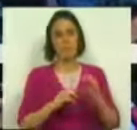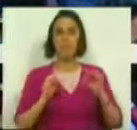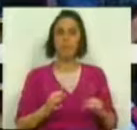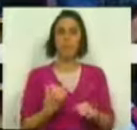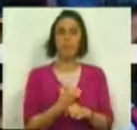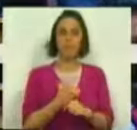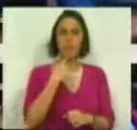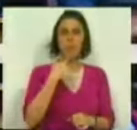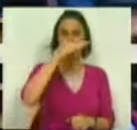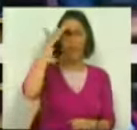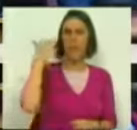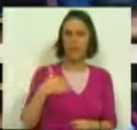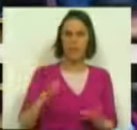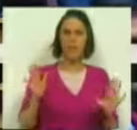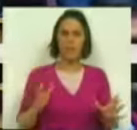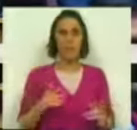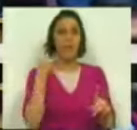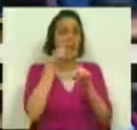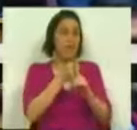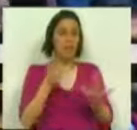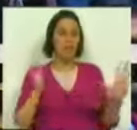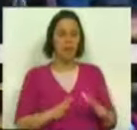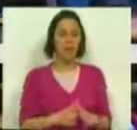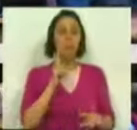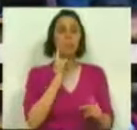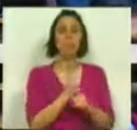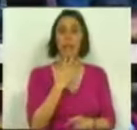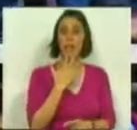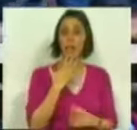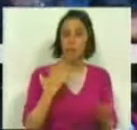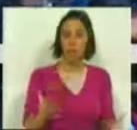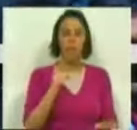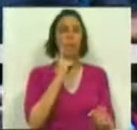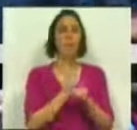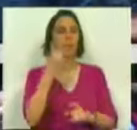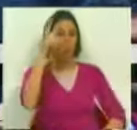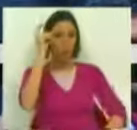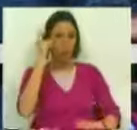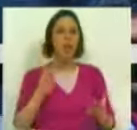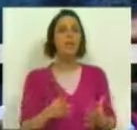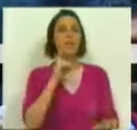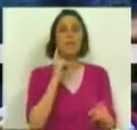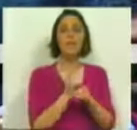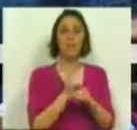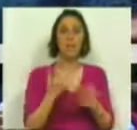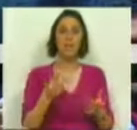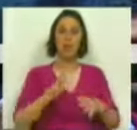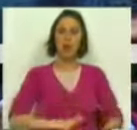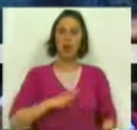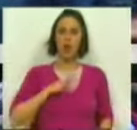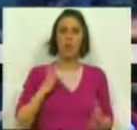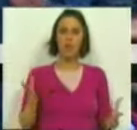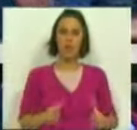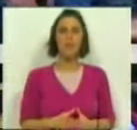facto, uma tarefa muito difícil e desafiante. Exige rigor, exige coragem e exige